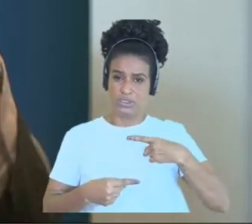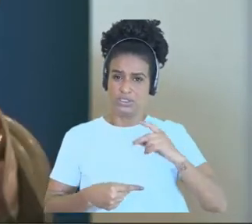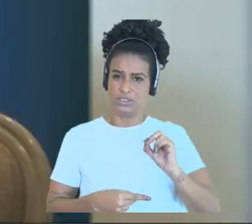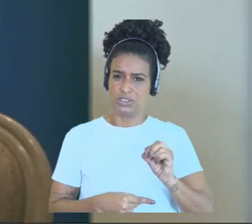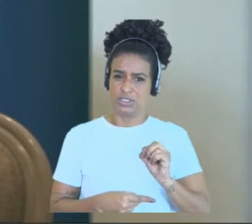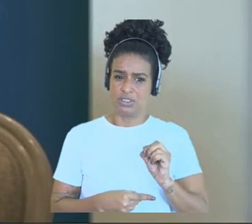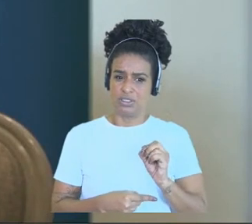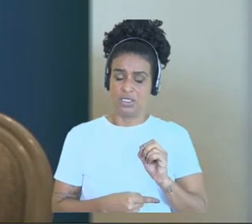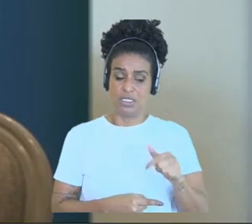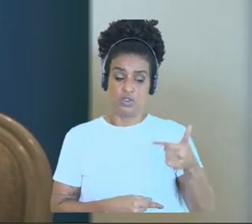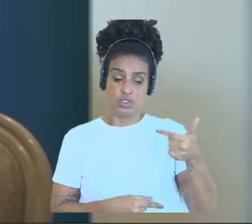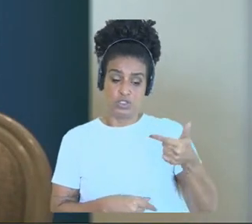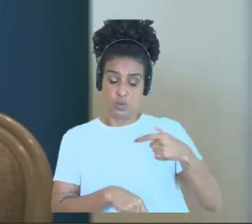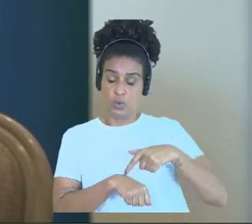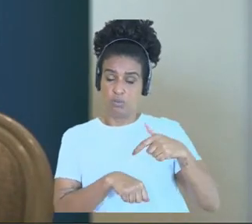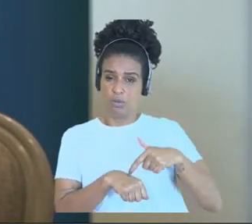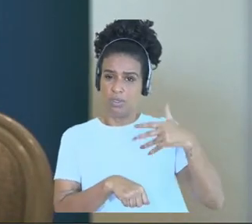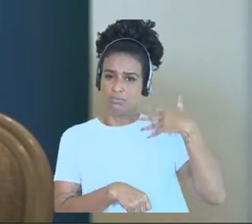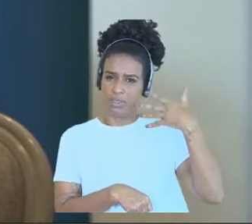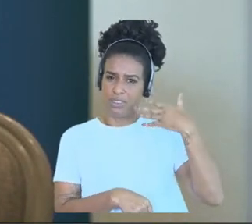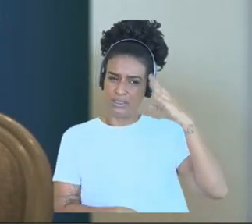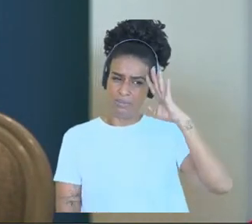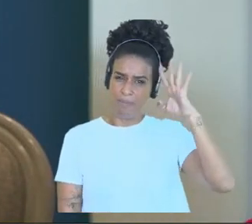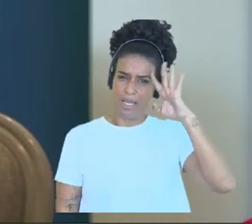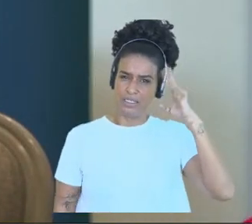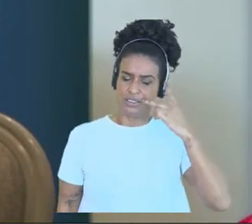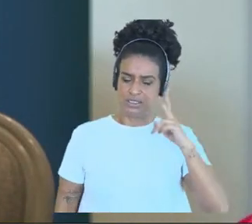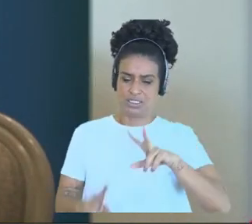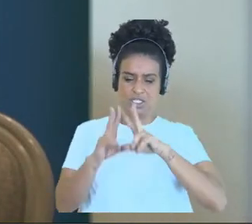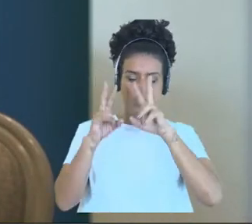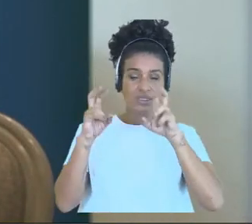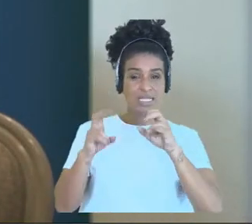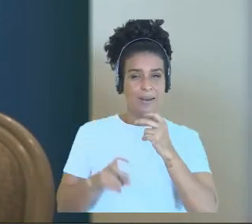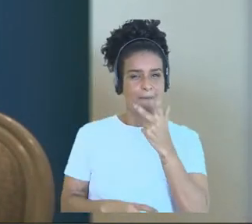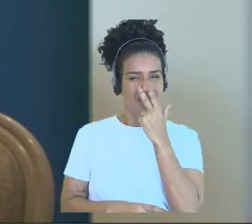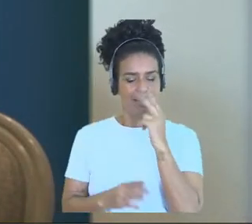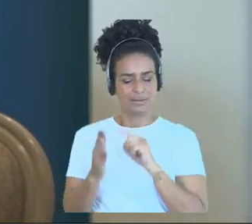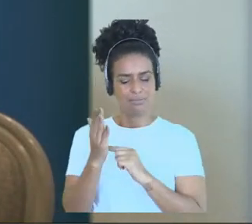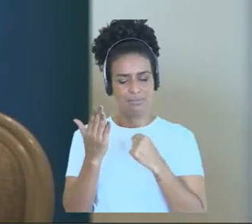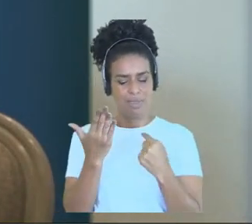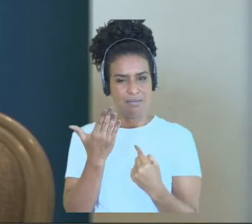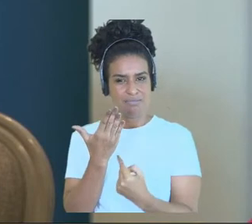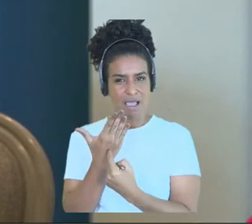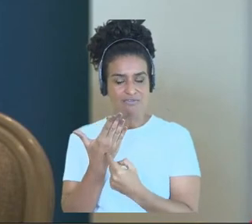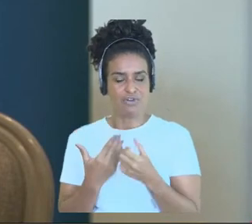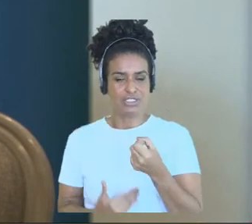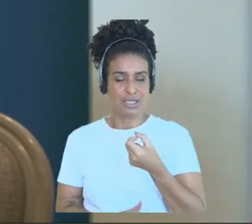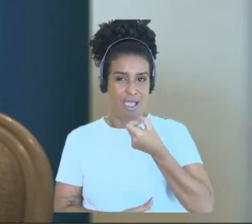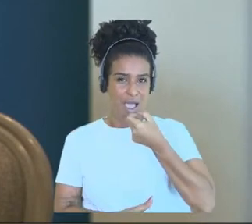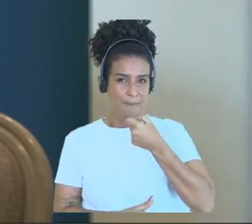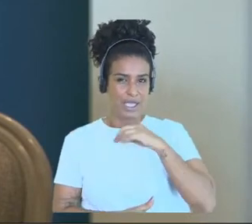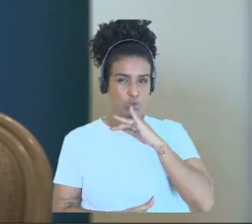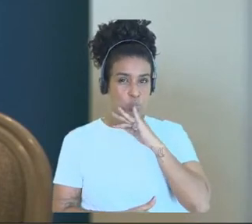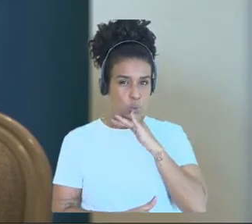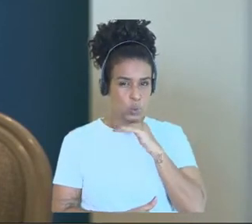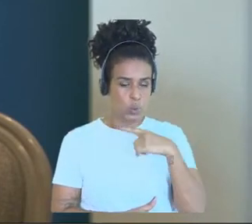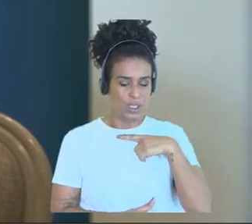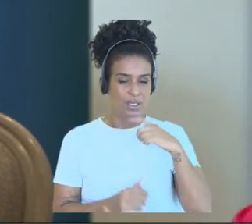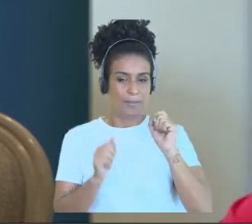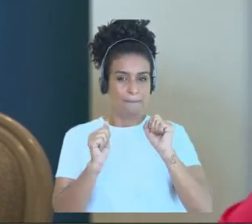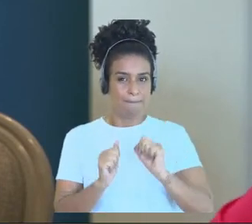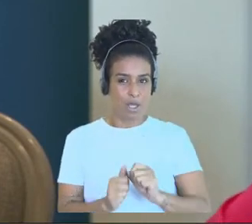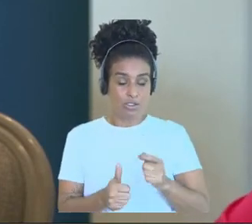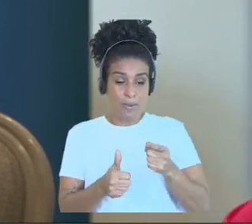a segunda rodada, se você imagina que o remédio amargo do primeiro ano de mandato, um dos remédios amargos poderá